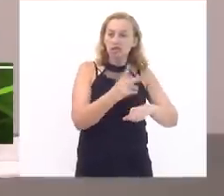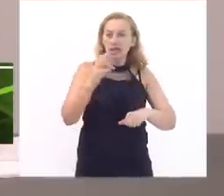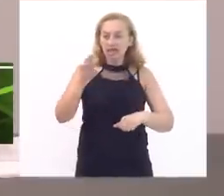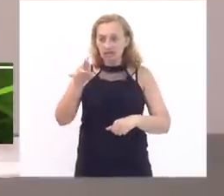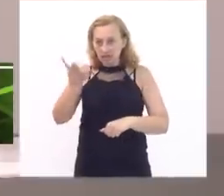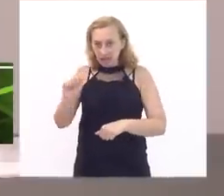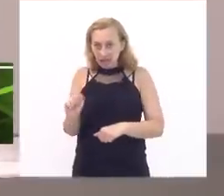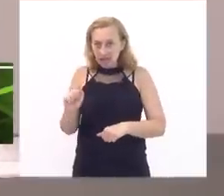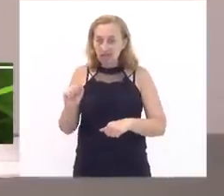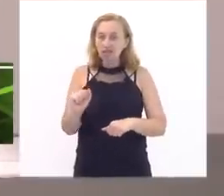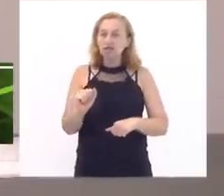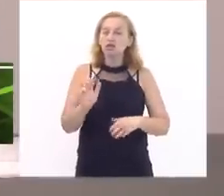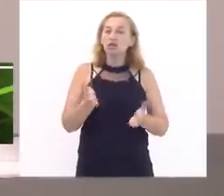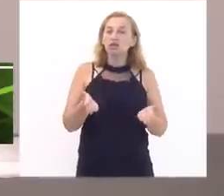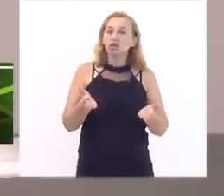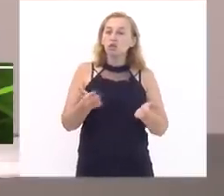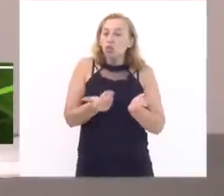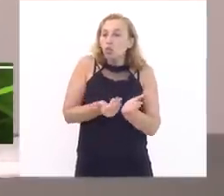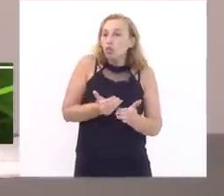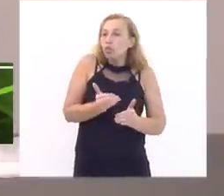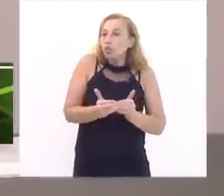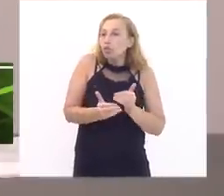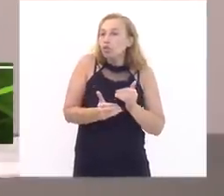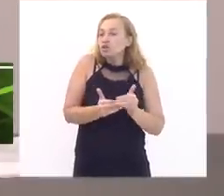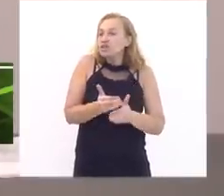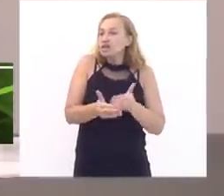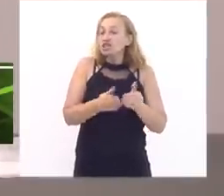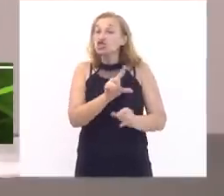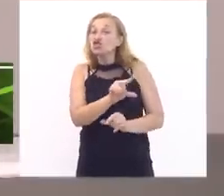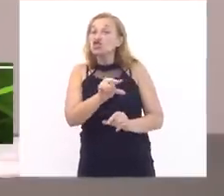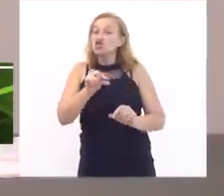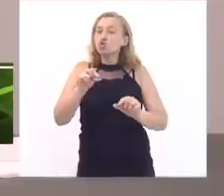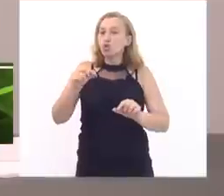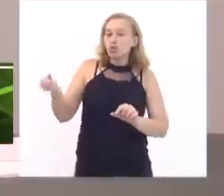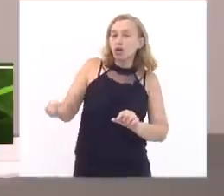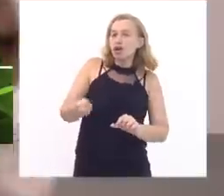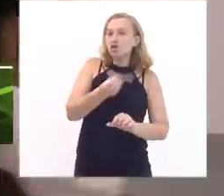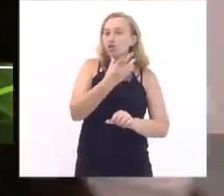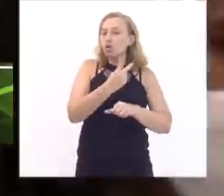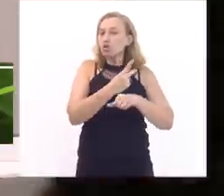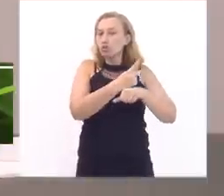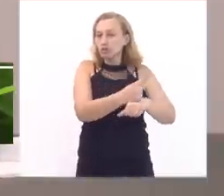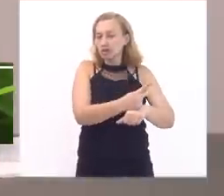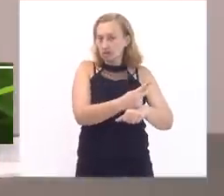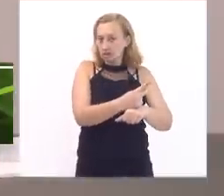inatividade, ao fazer o processo de escolha pela nova gratificação,